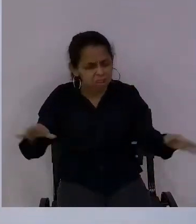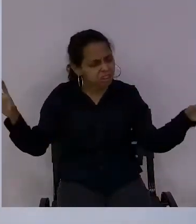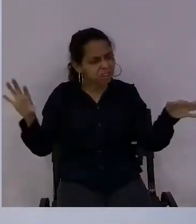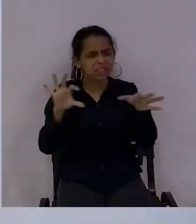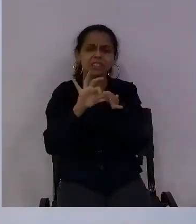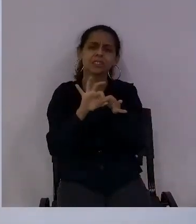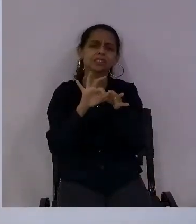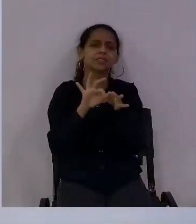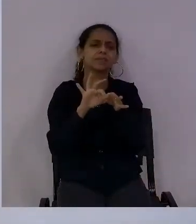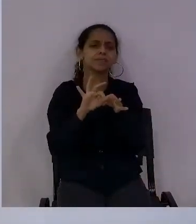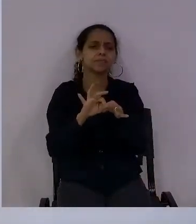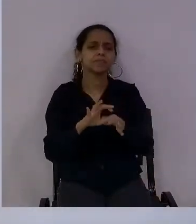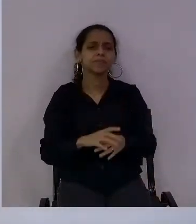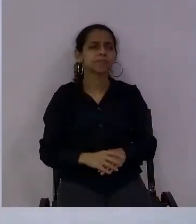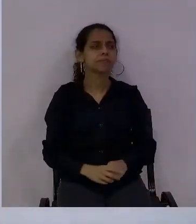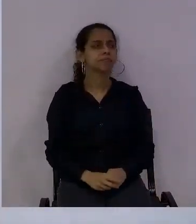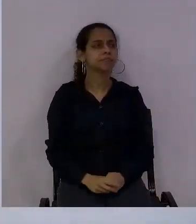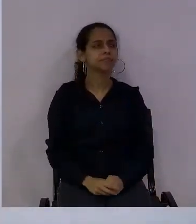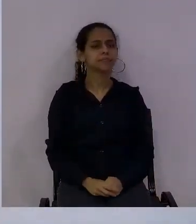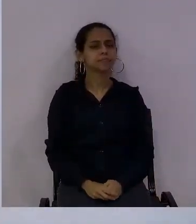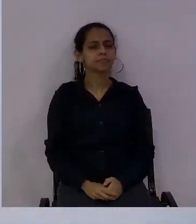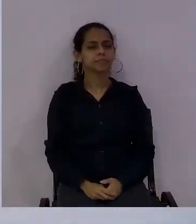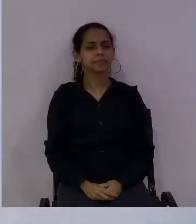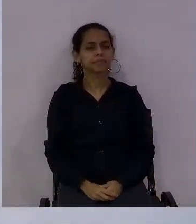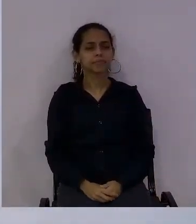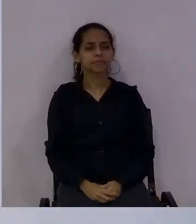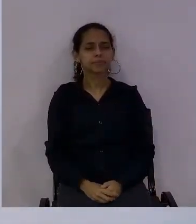todas as suas alianças.